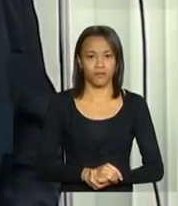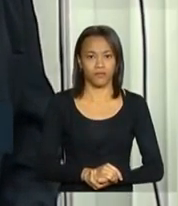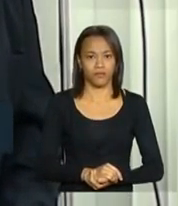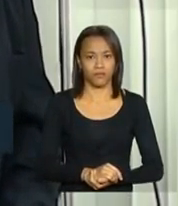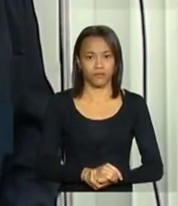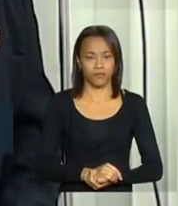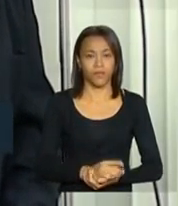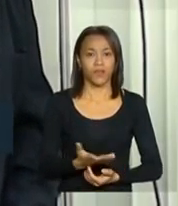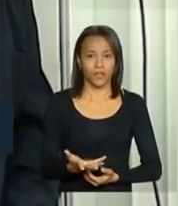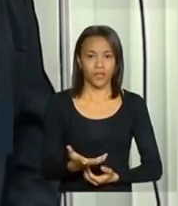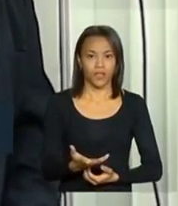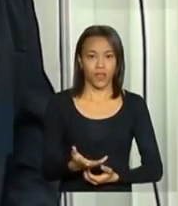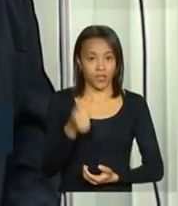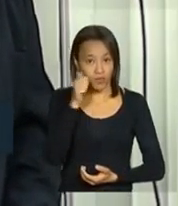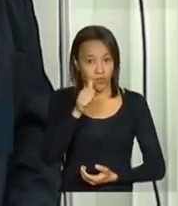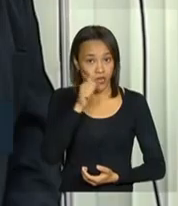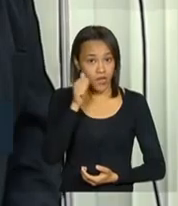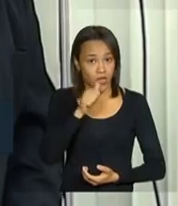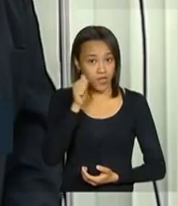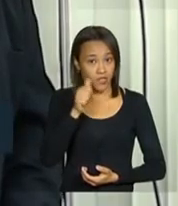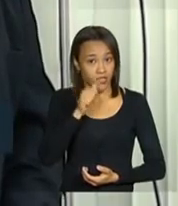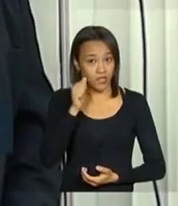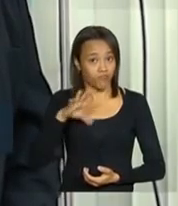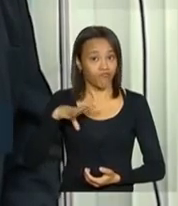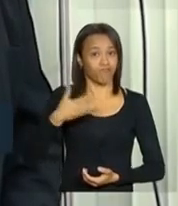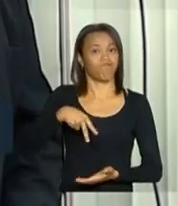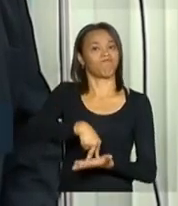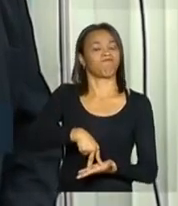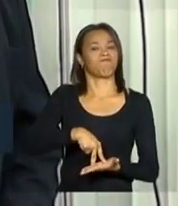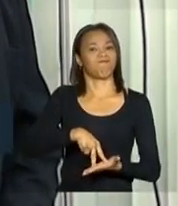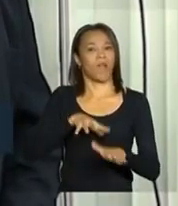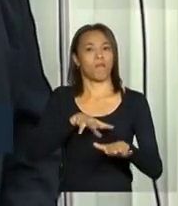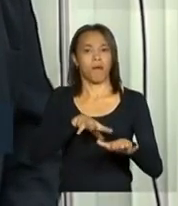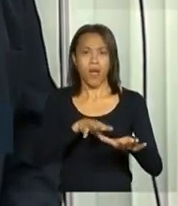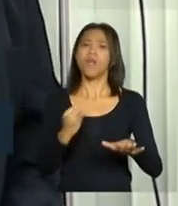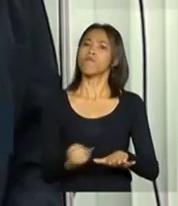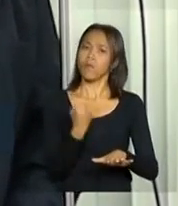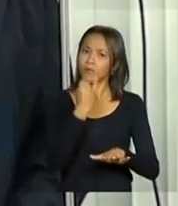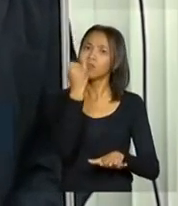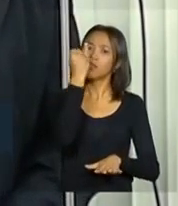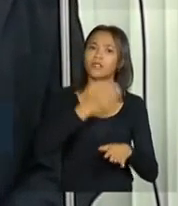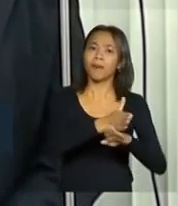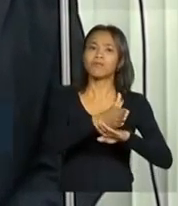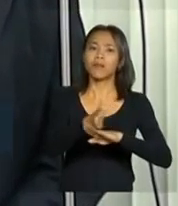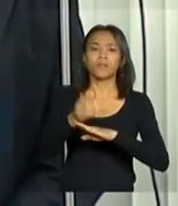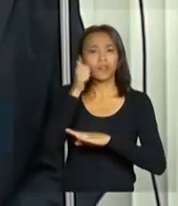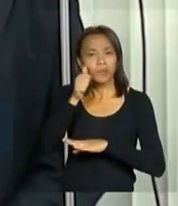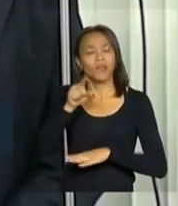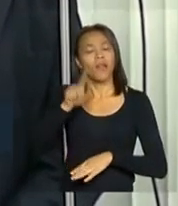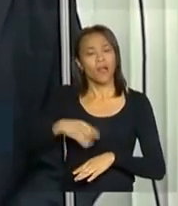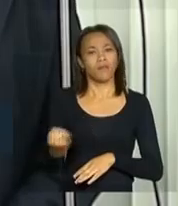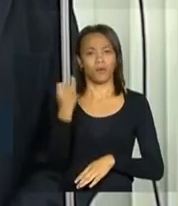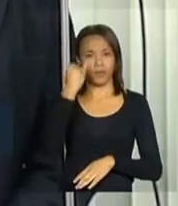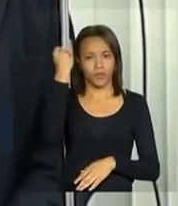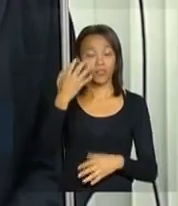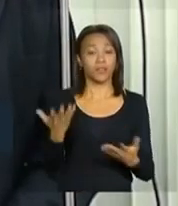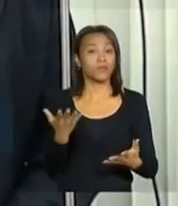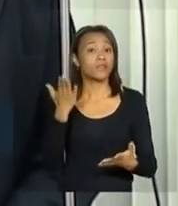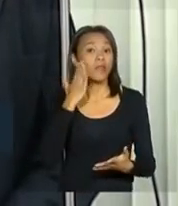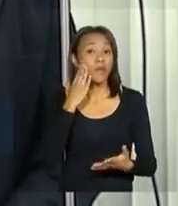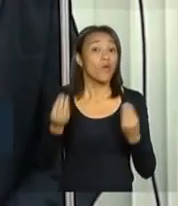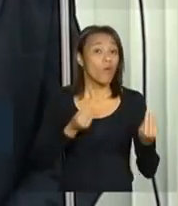onde a atuação das mulheres é importante, a participação das mulheres é importante. Então, o entendimento de como é que